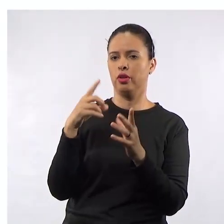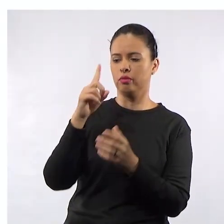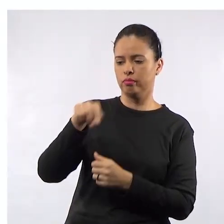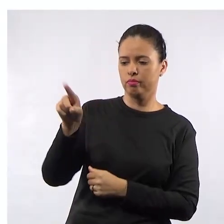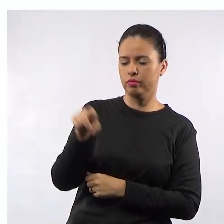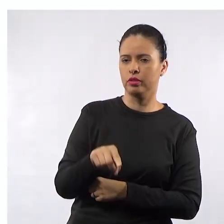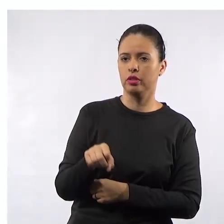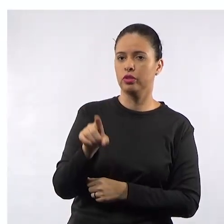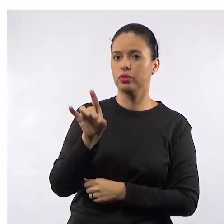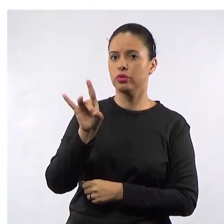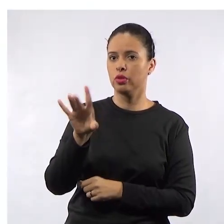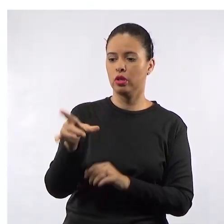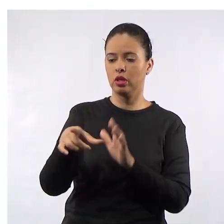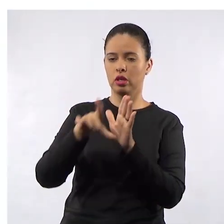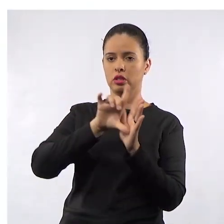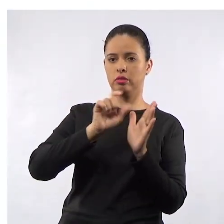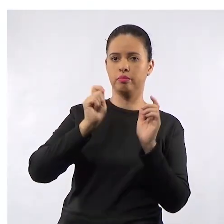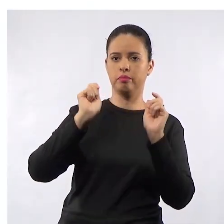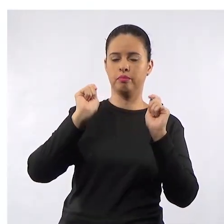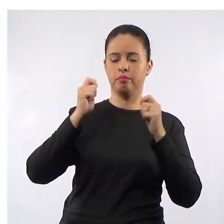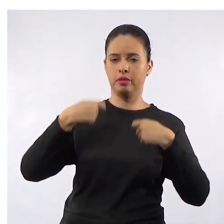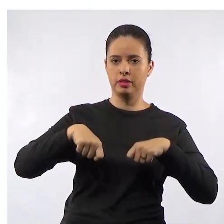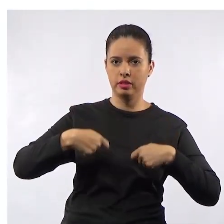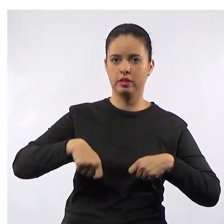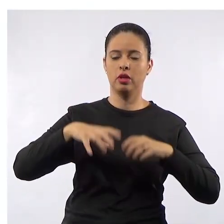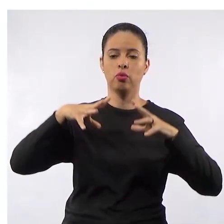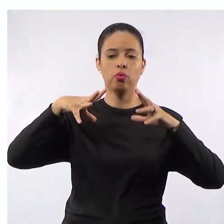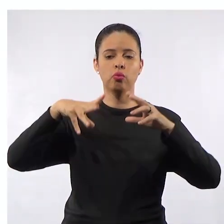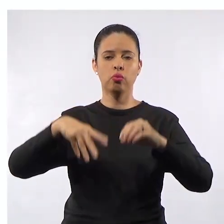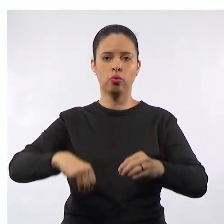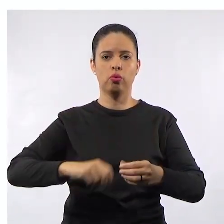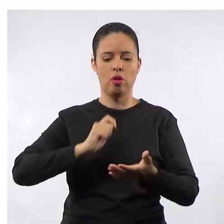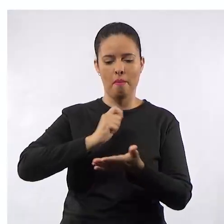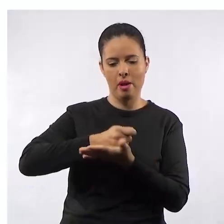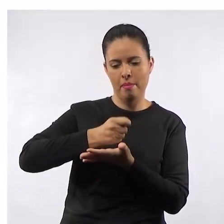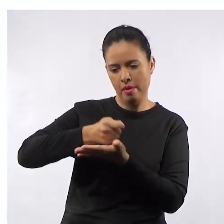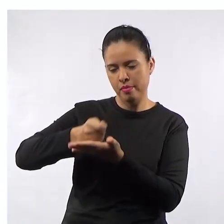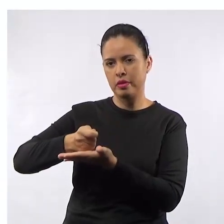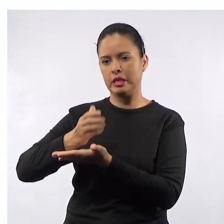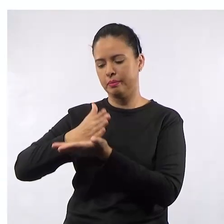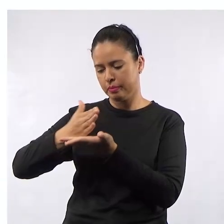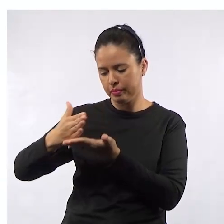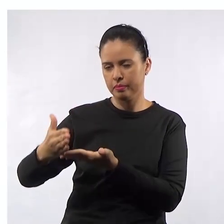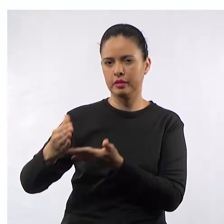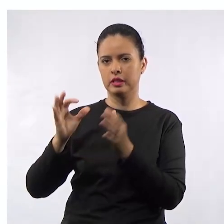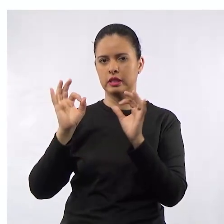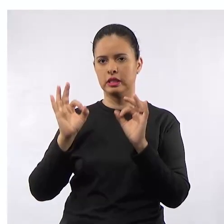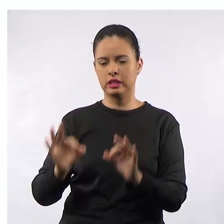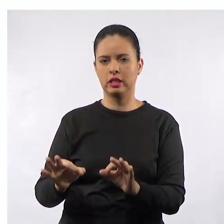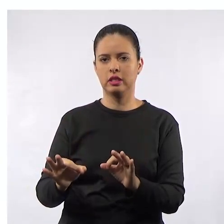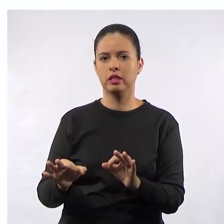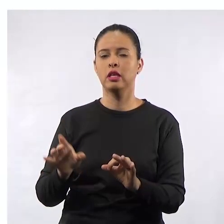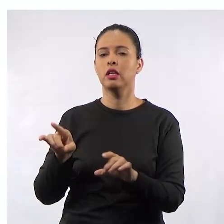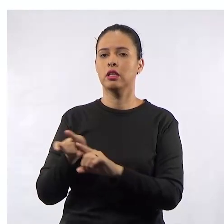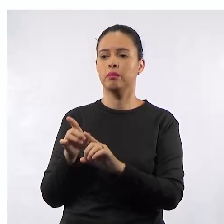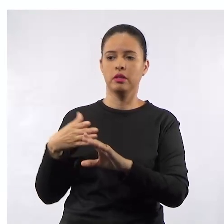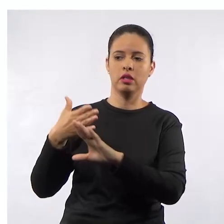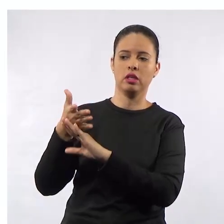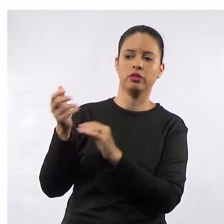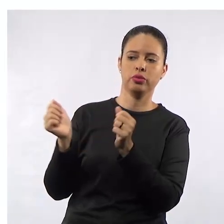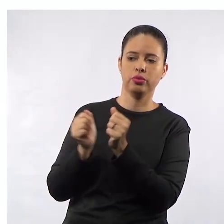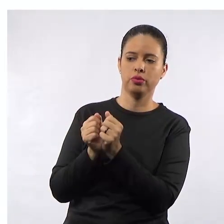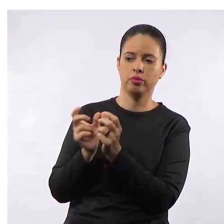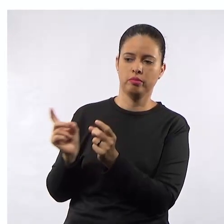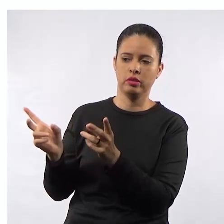tivesse sido concluída tá E aí vai ser necessário requerer o encerramento do registro na